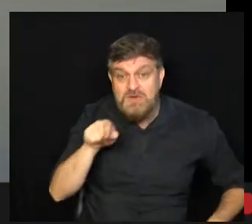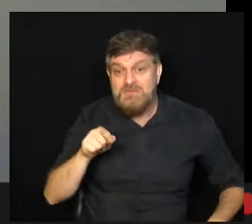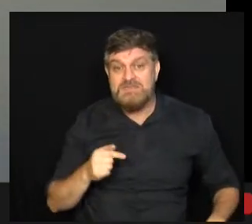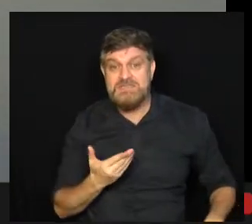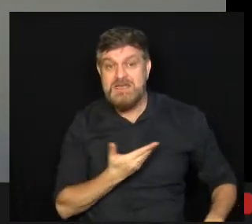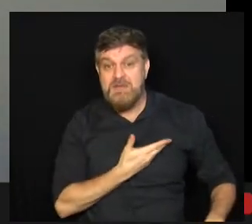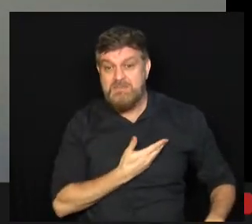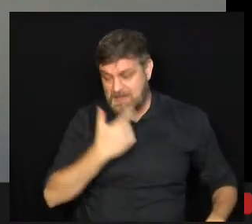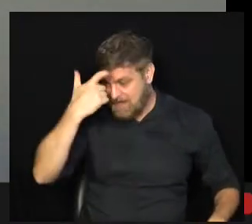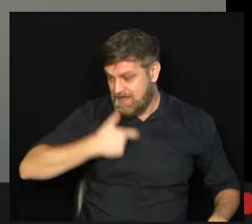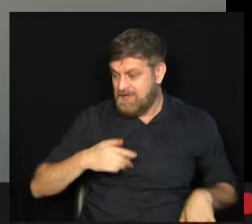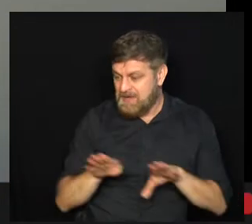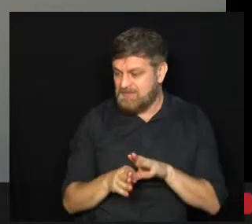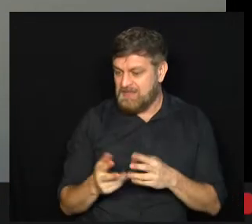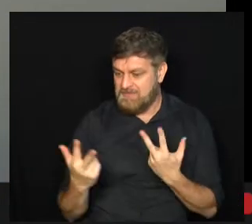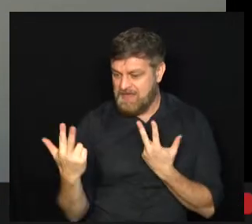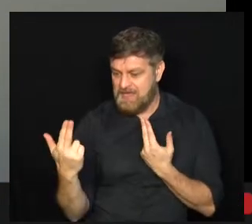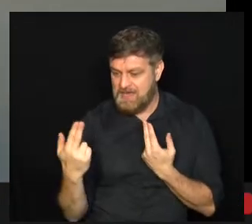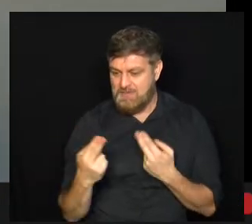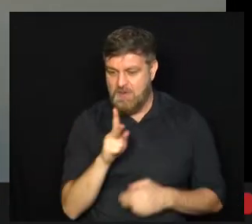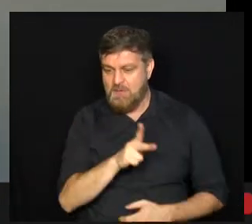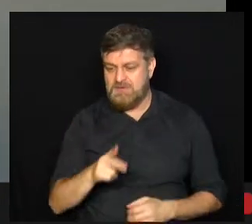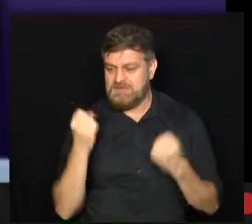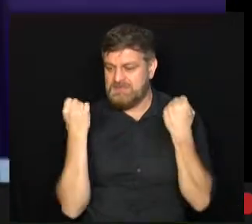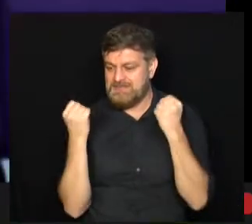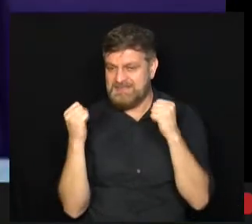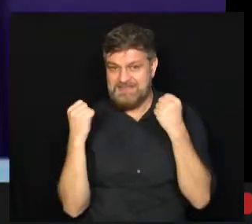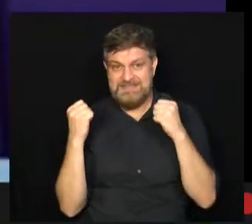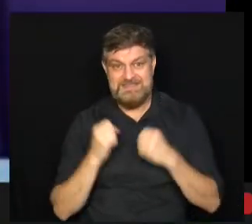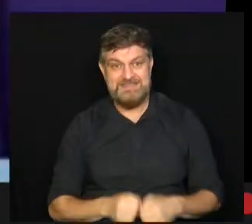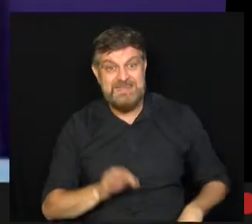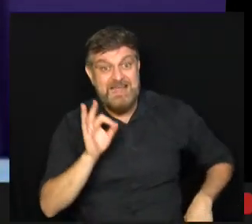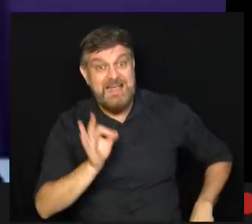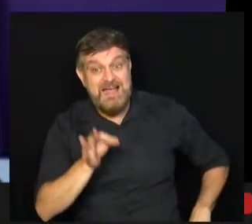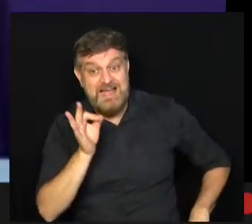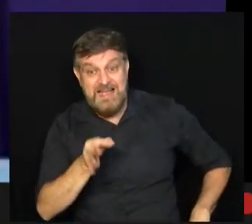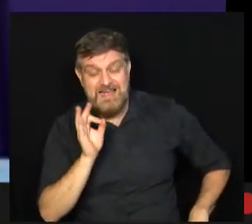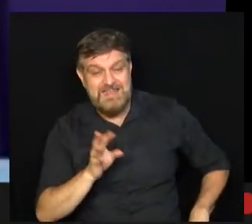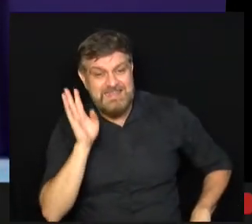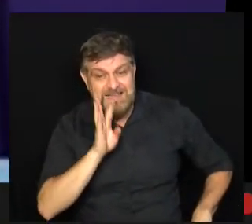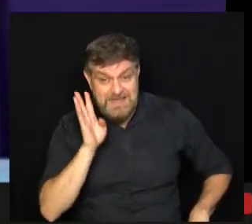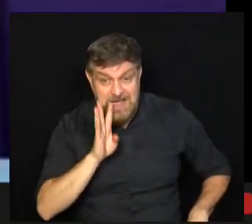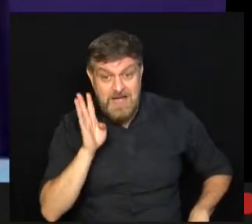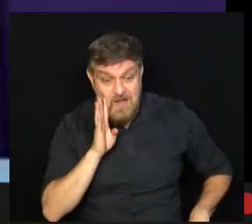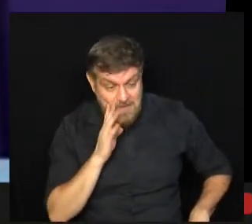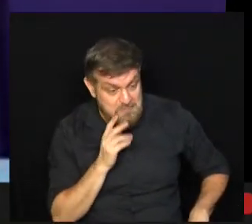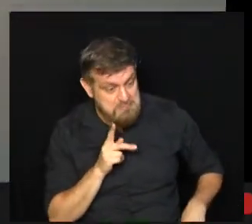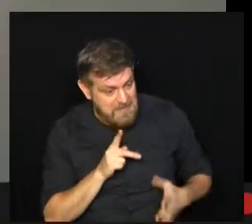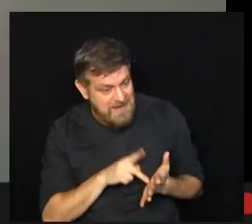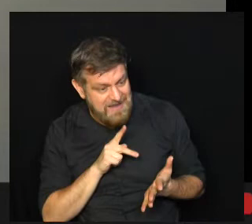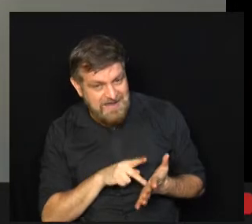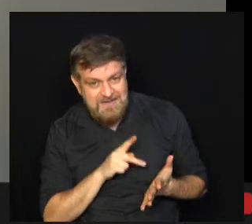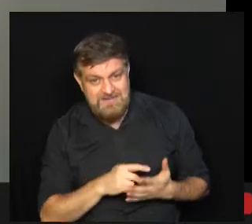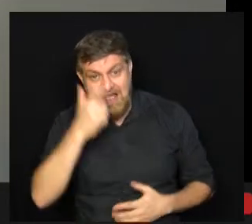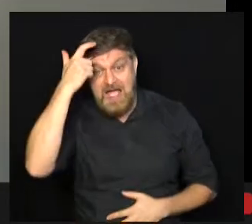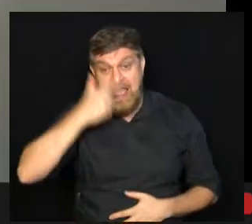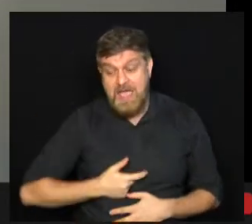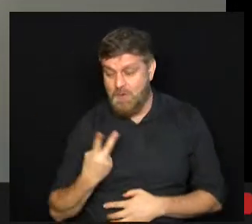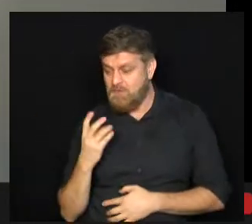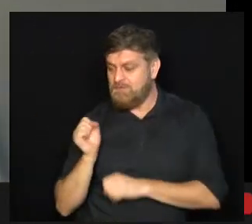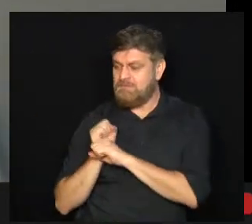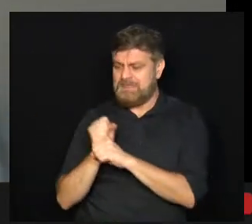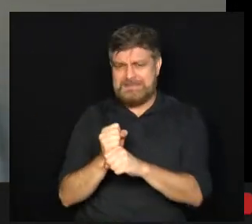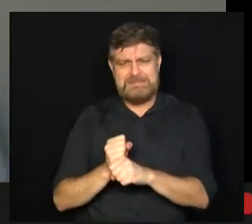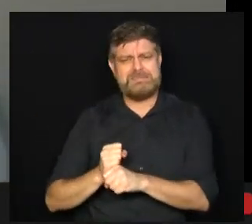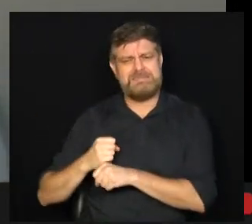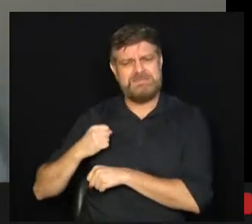Eu sou professora de educação física. Mesmo? Que bacana. Dei aula 20 anos antes de